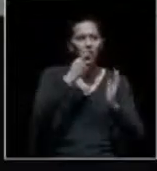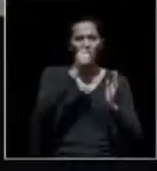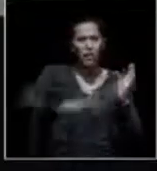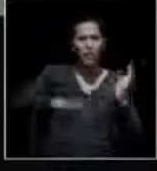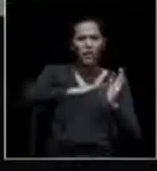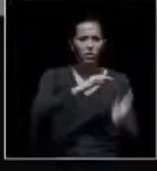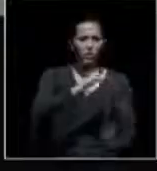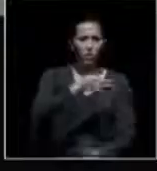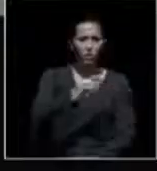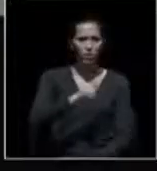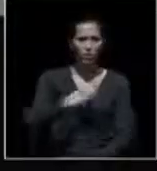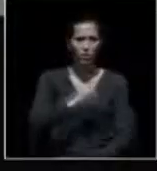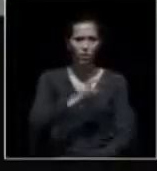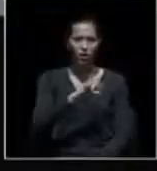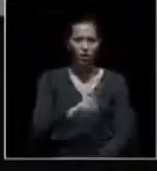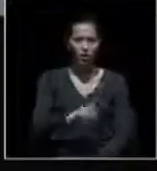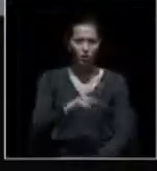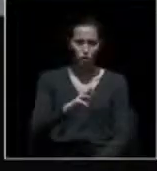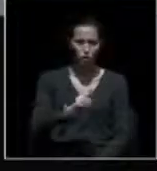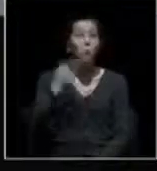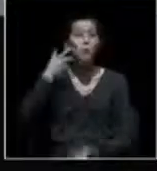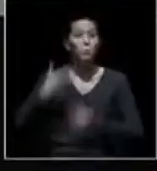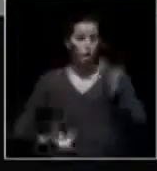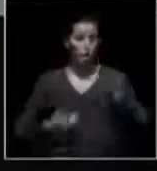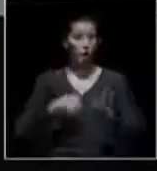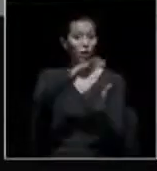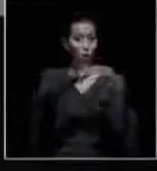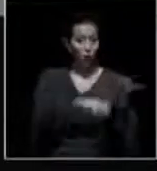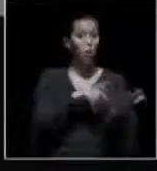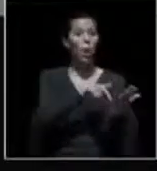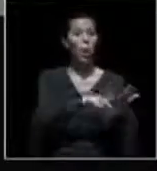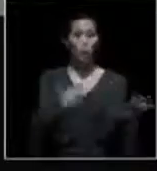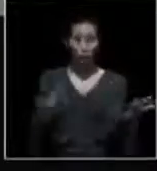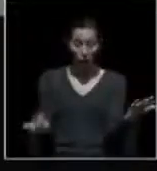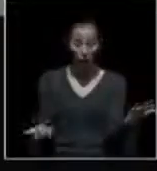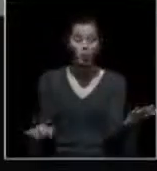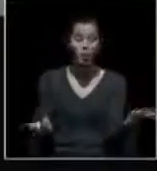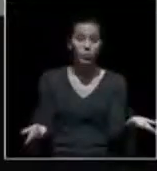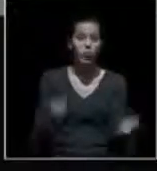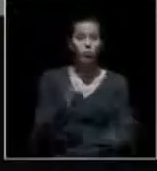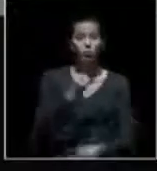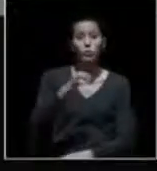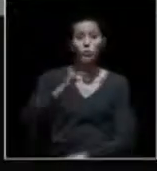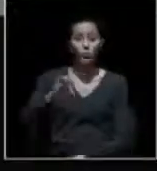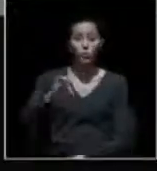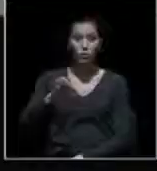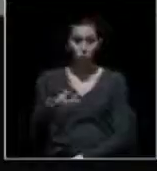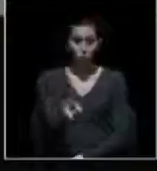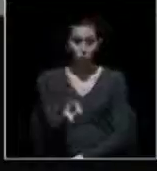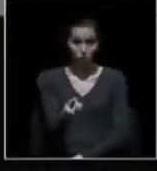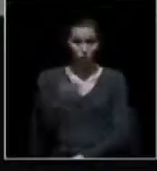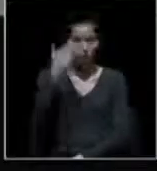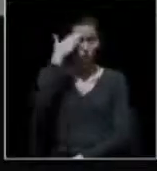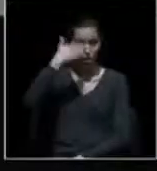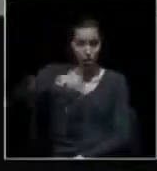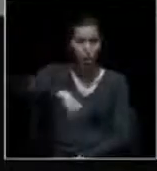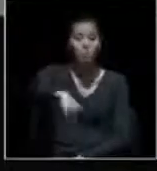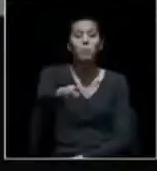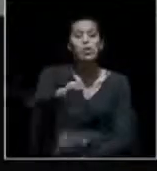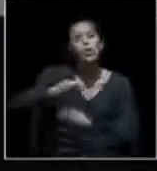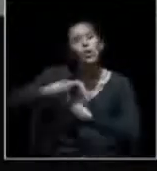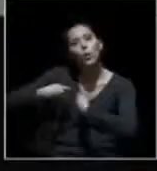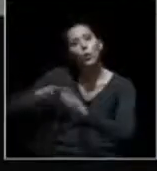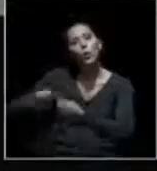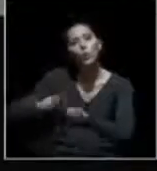por processo Ares Romão, tiveram peso nestas contas e, para 2019, prevê-se que possa haver mais custos com